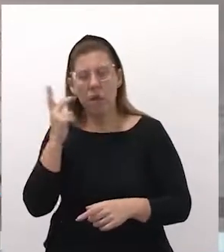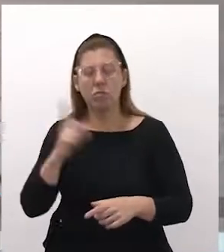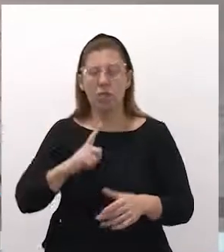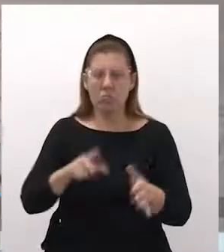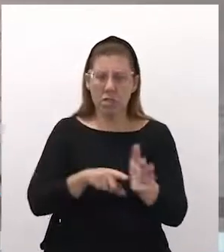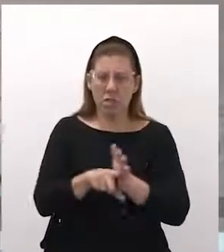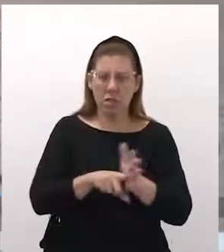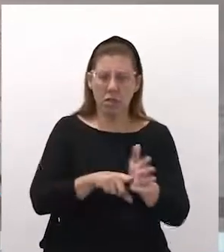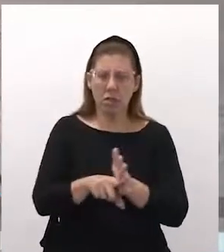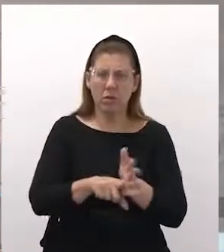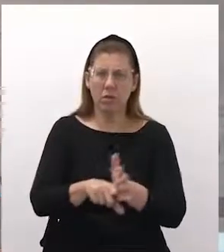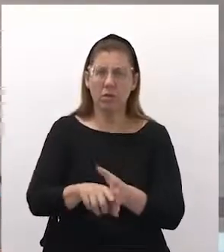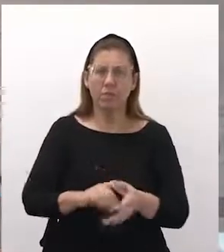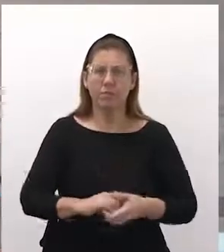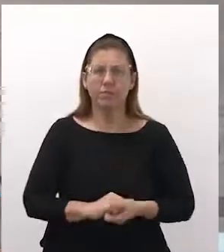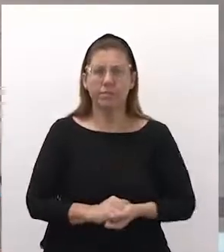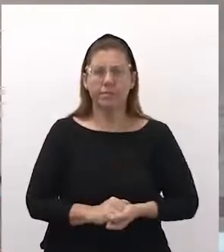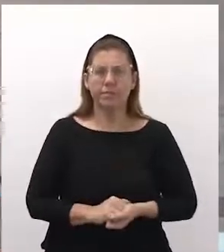pesquisador que